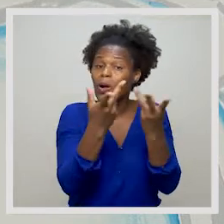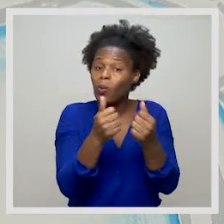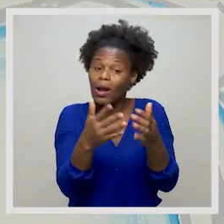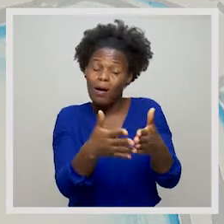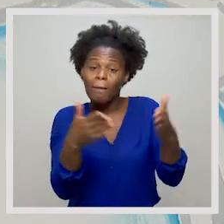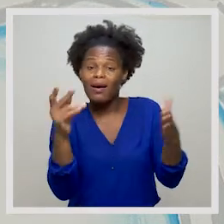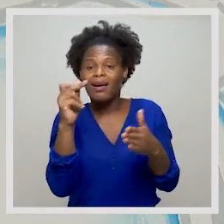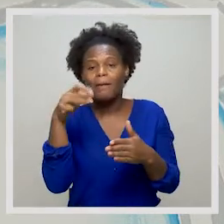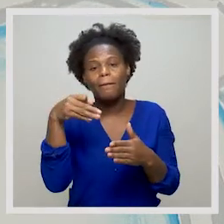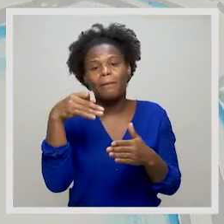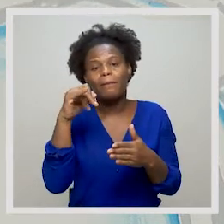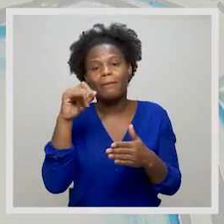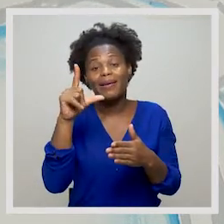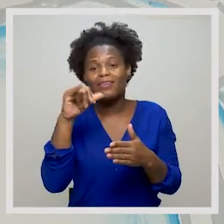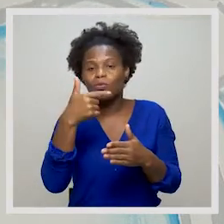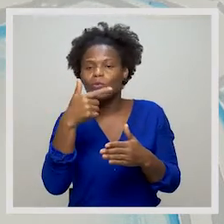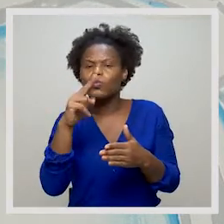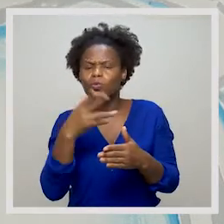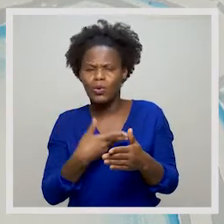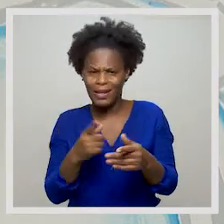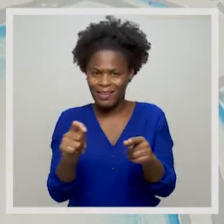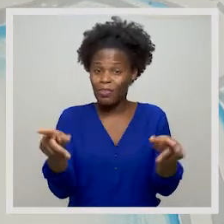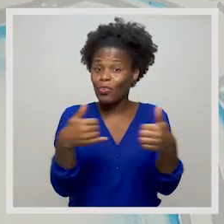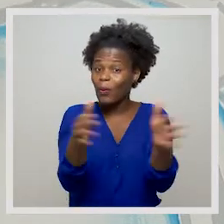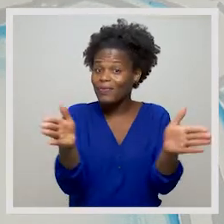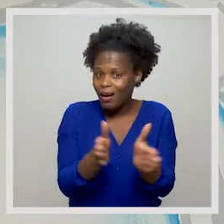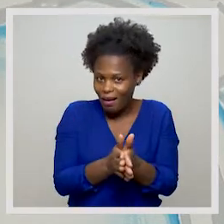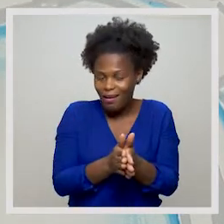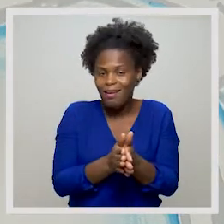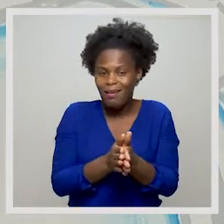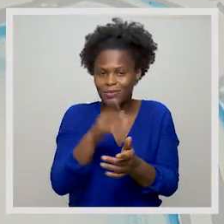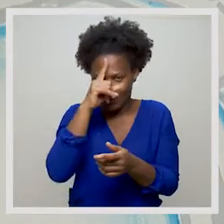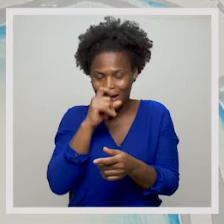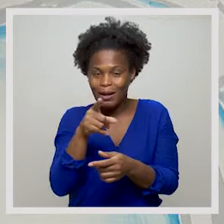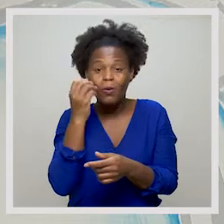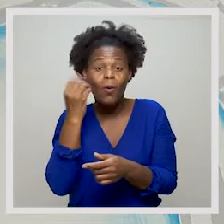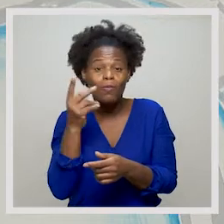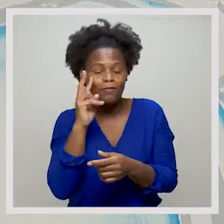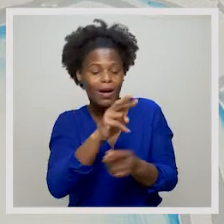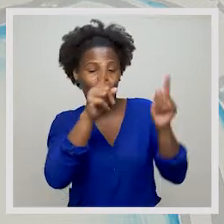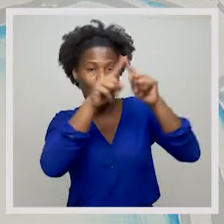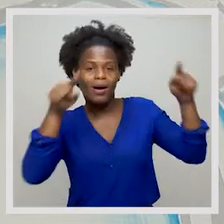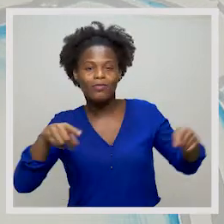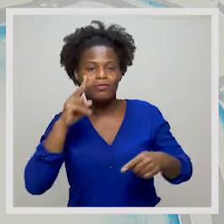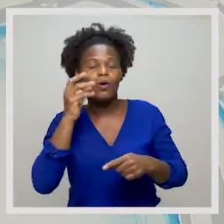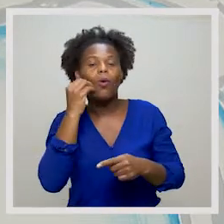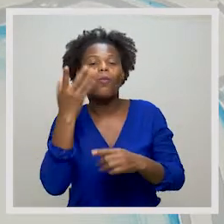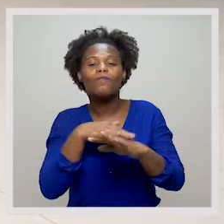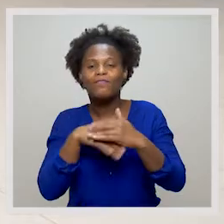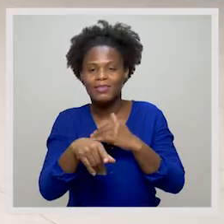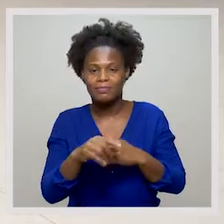a amplitude total. Estão a lembrar como é que se calcula a amplitude total? Vamos ao quadro ver como é que se